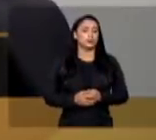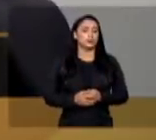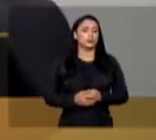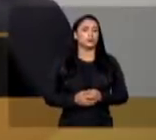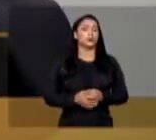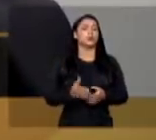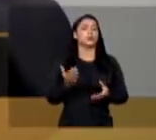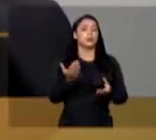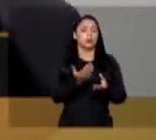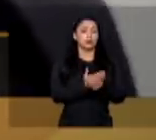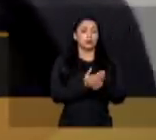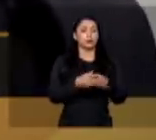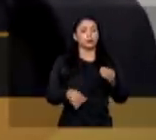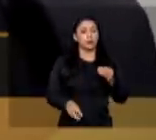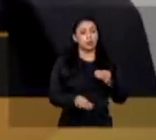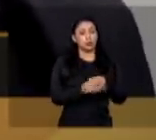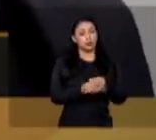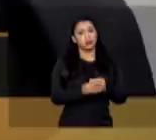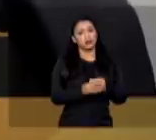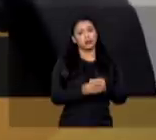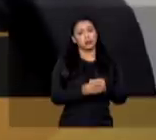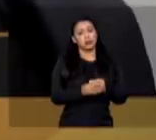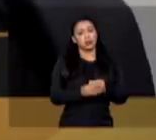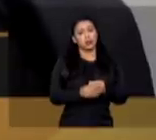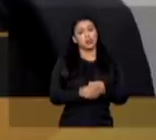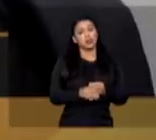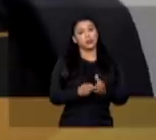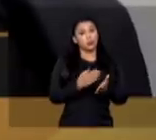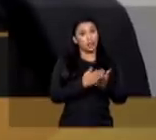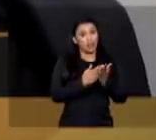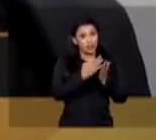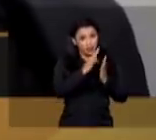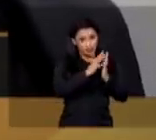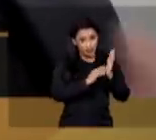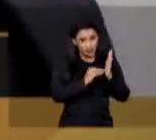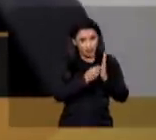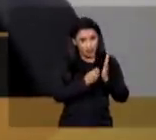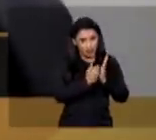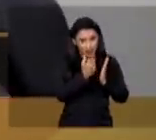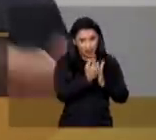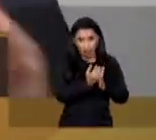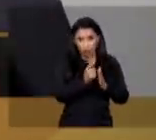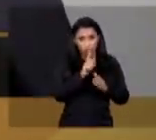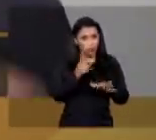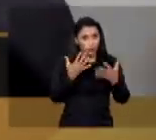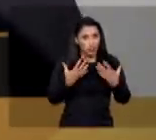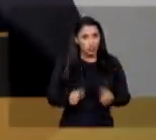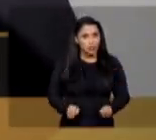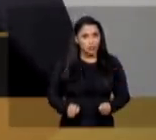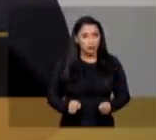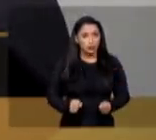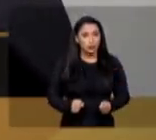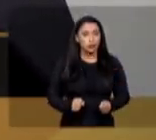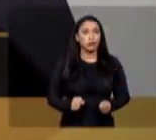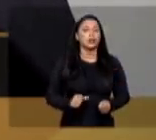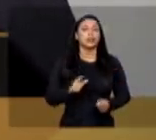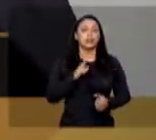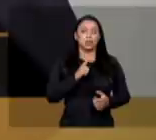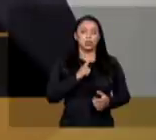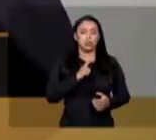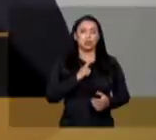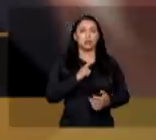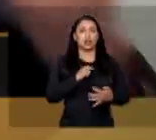embargos de declaração. Portanto, tinha havido indeferimento inicial, a despeito da sólida